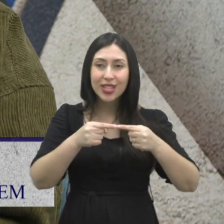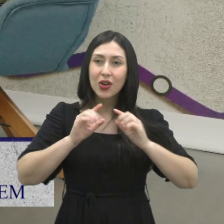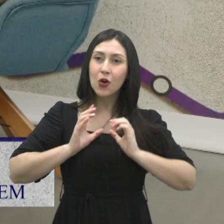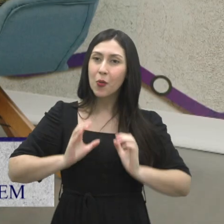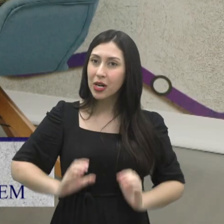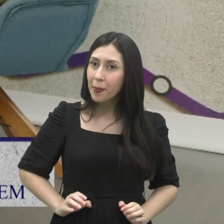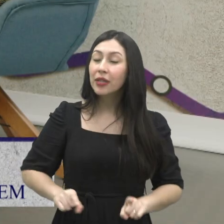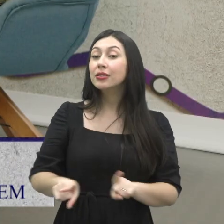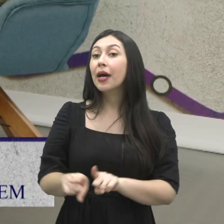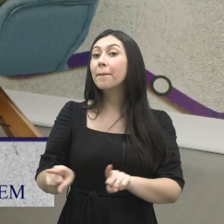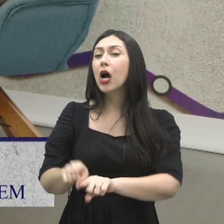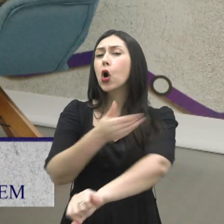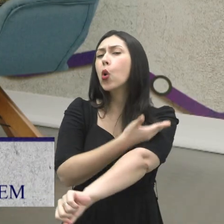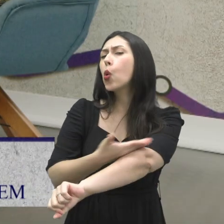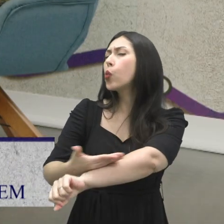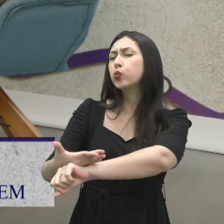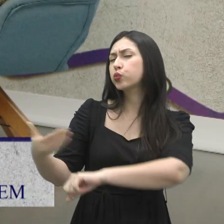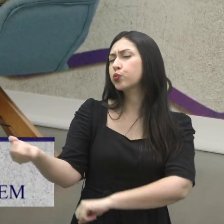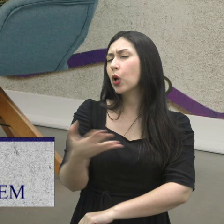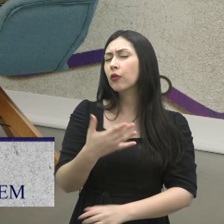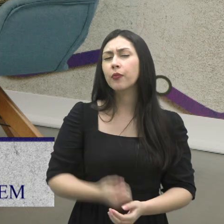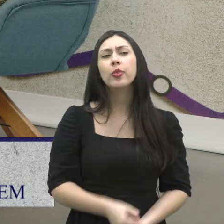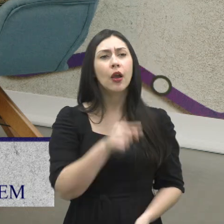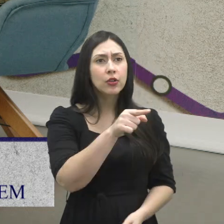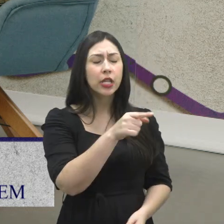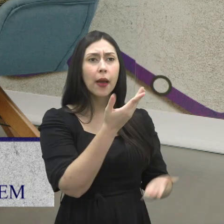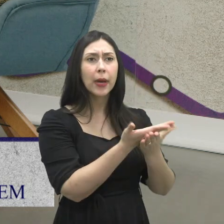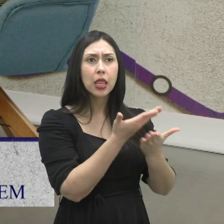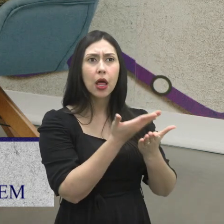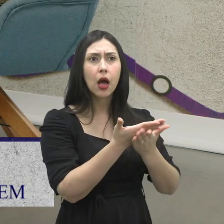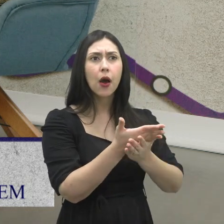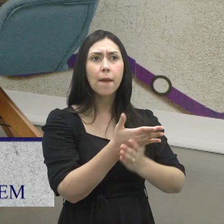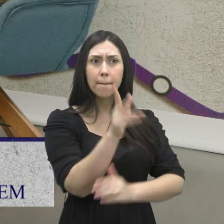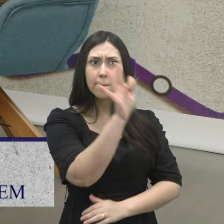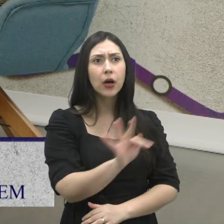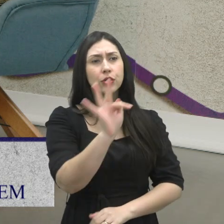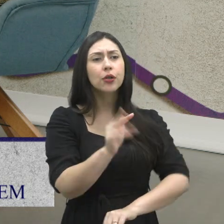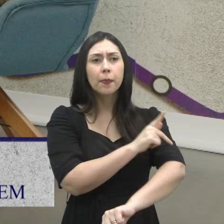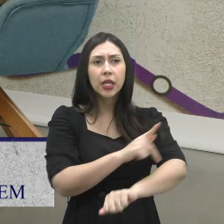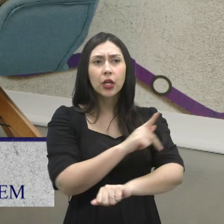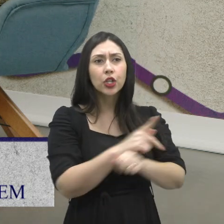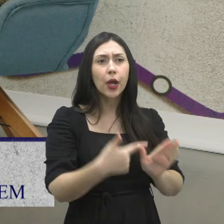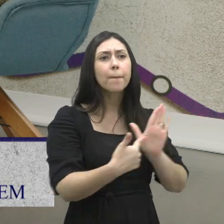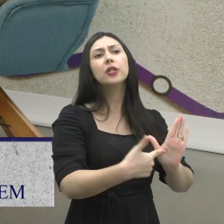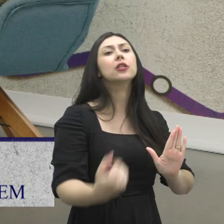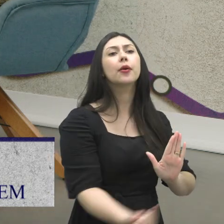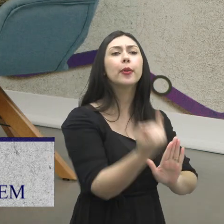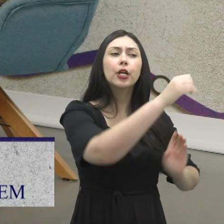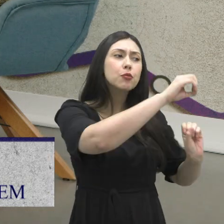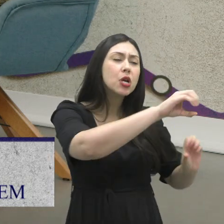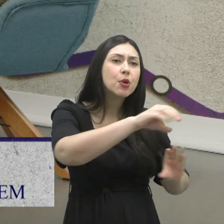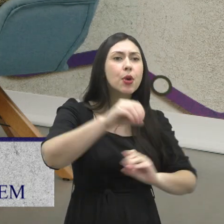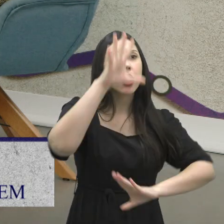geração. Até você estudou pedagogia, né? Você fez faculdade de pedagogia, fala da importância desse processo de ensino e aprendizagem, né? Os aspectos aí, como